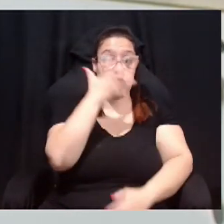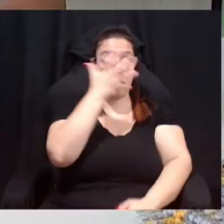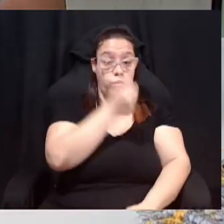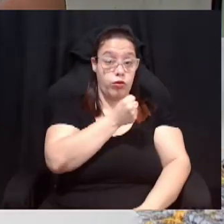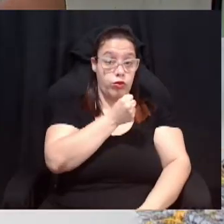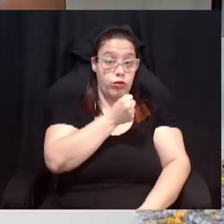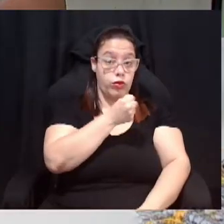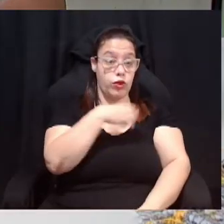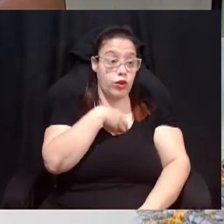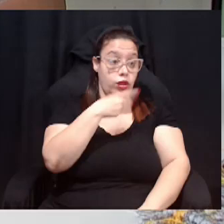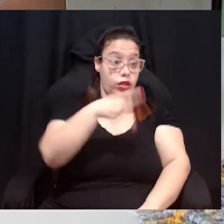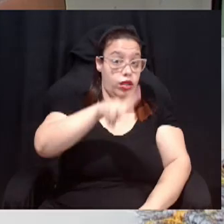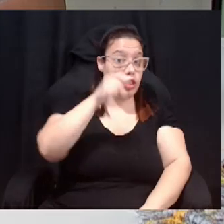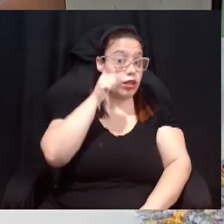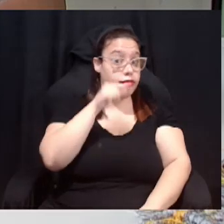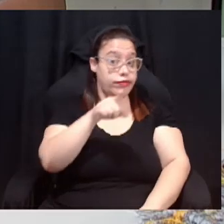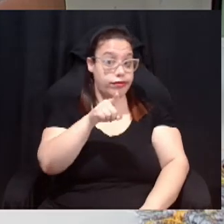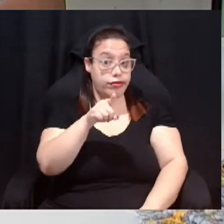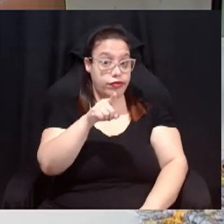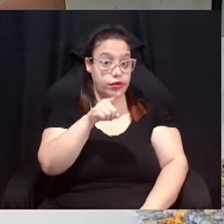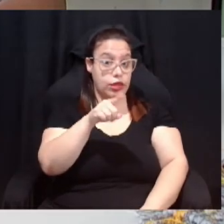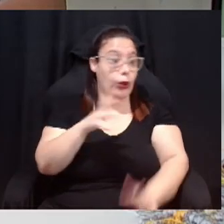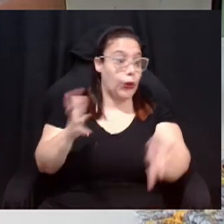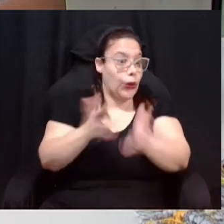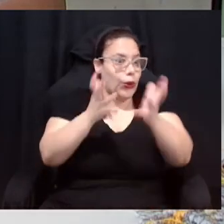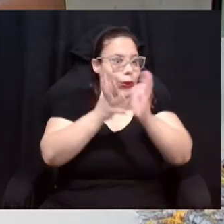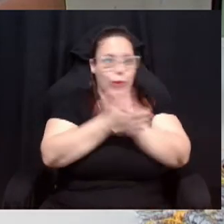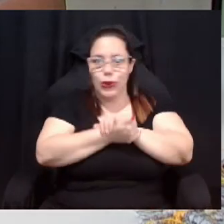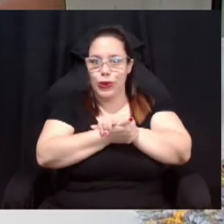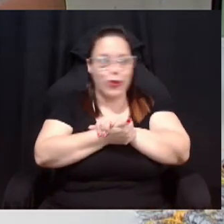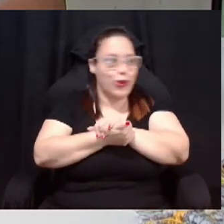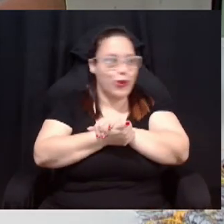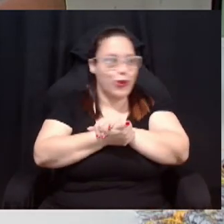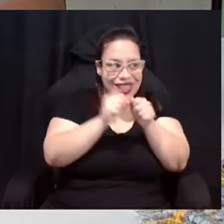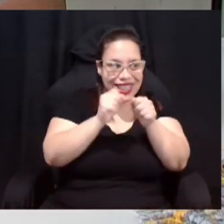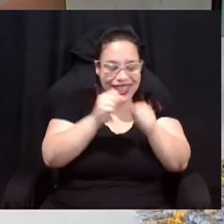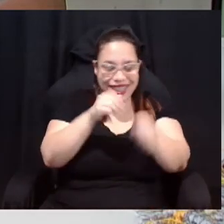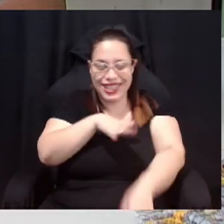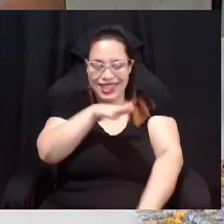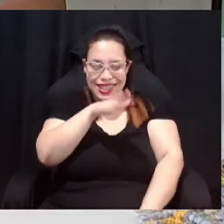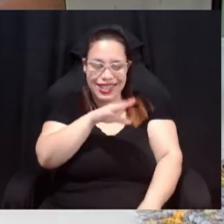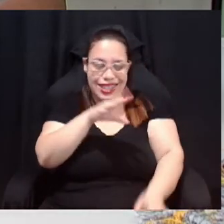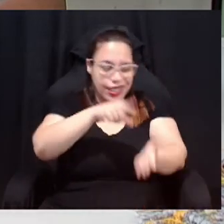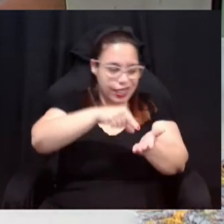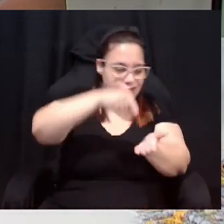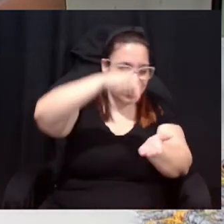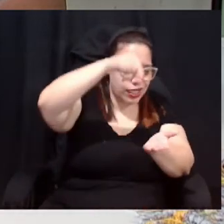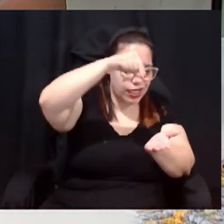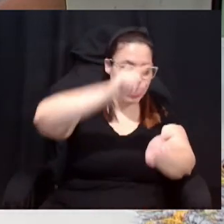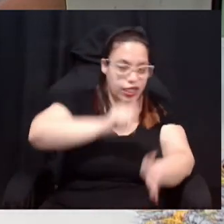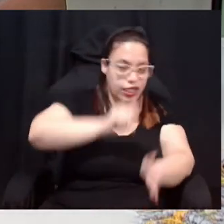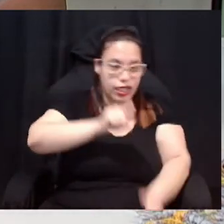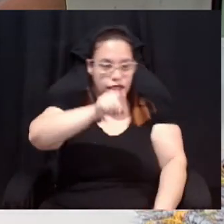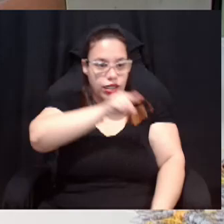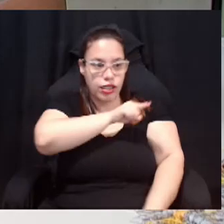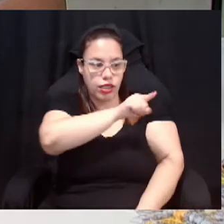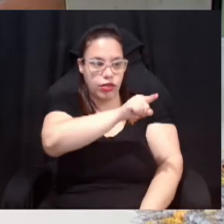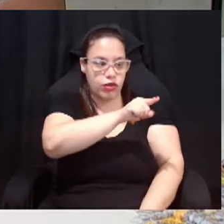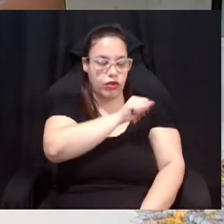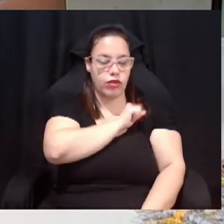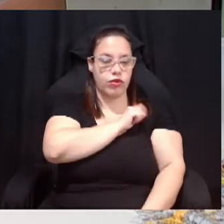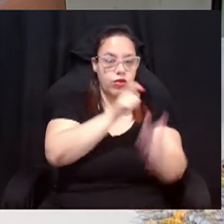dela e depois a empolgação dela de fazer mais dessas peças e levar para outros espaços, outros lugares